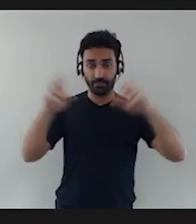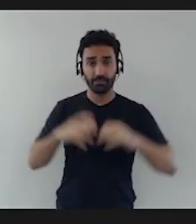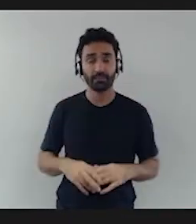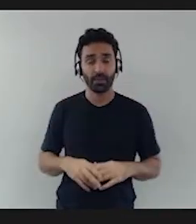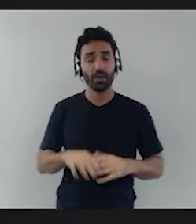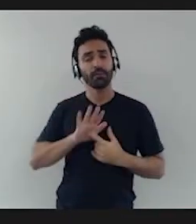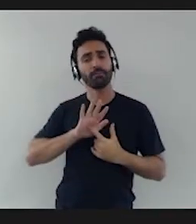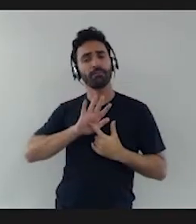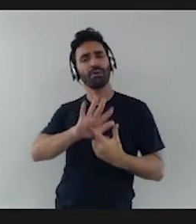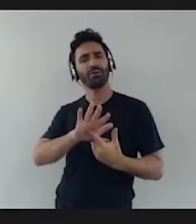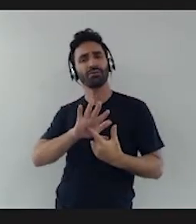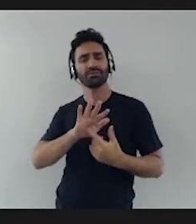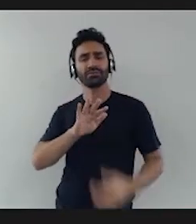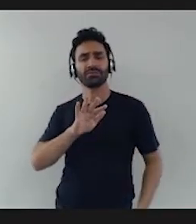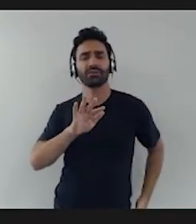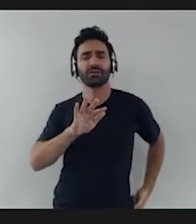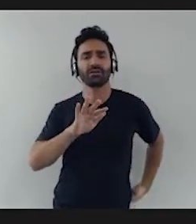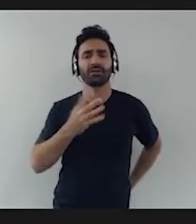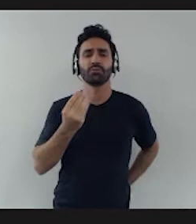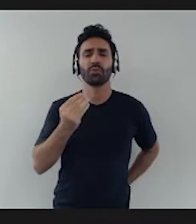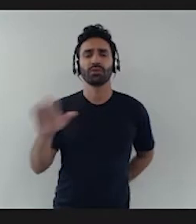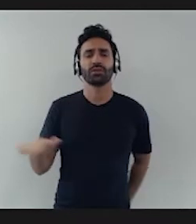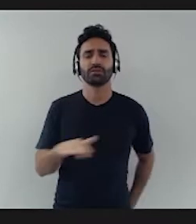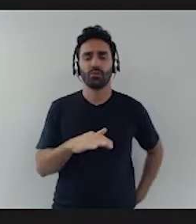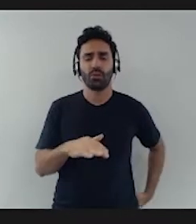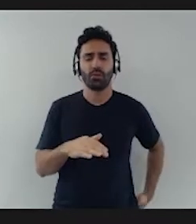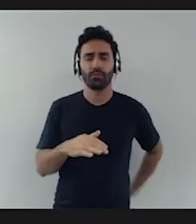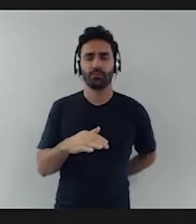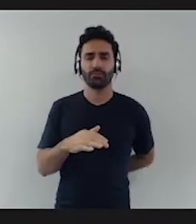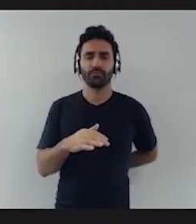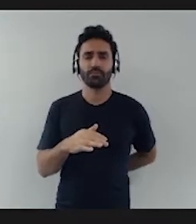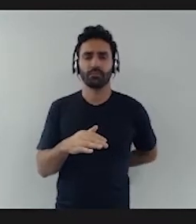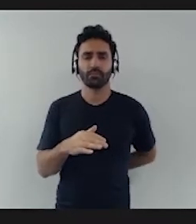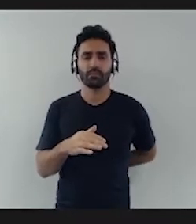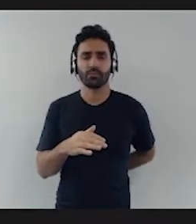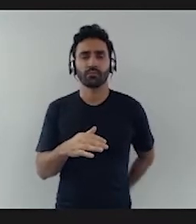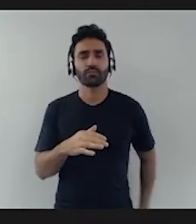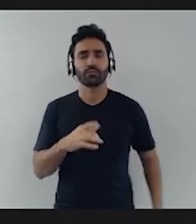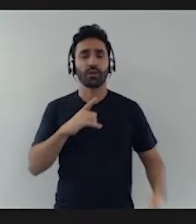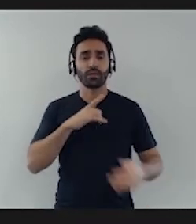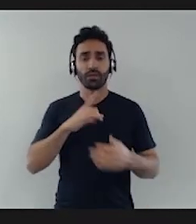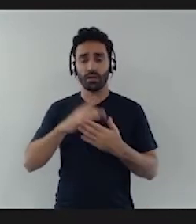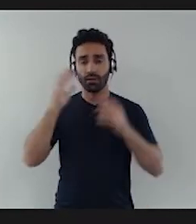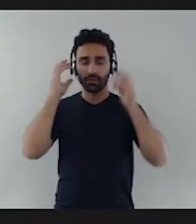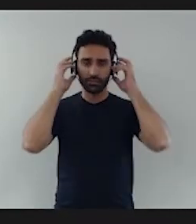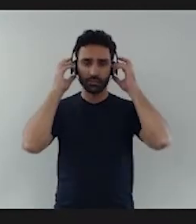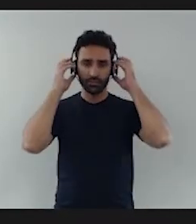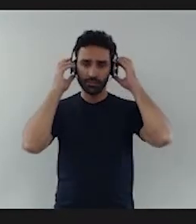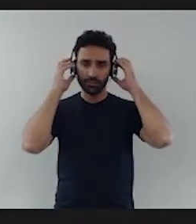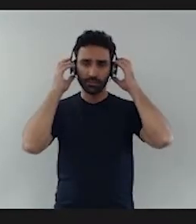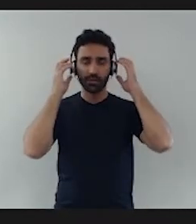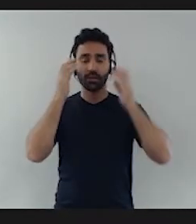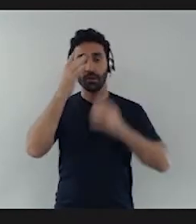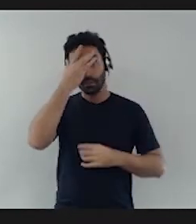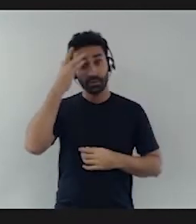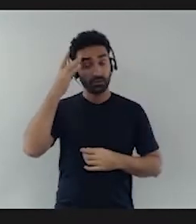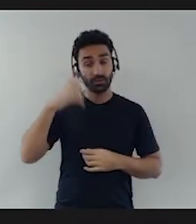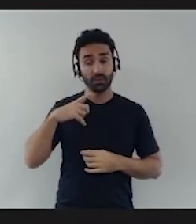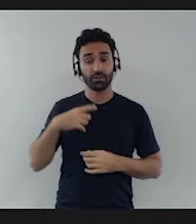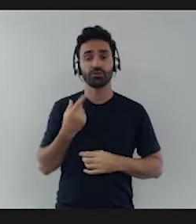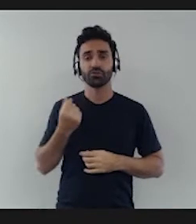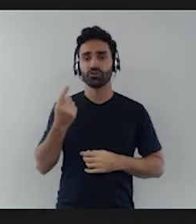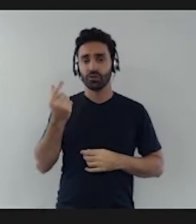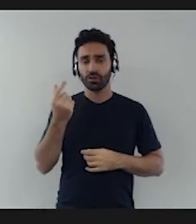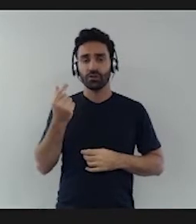retratam bastante a desigualdade. O que é que nós temos? Pessoas com recursos que estão, como eu